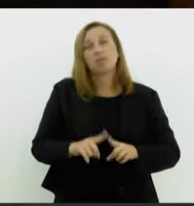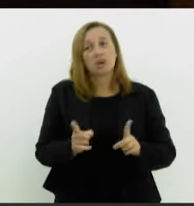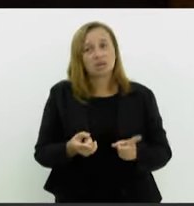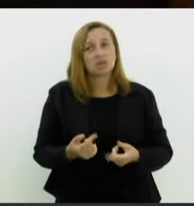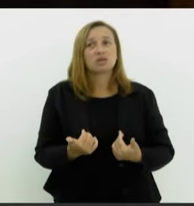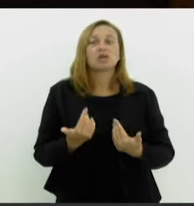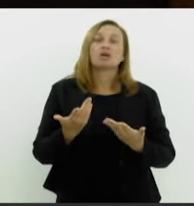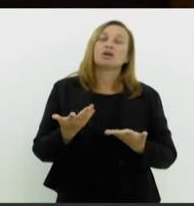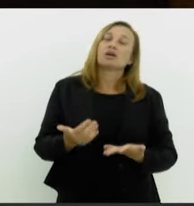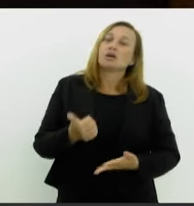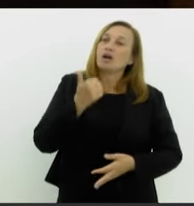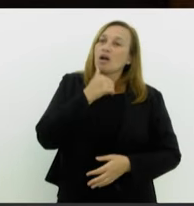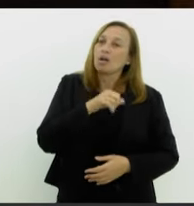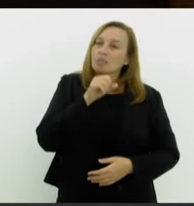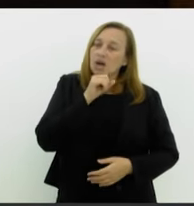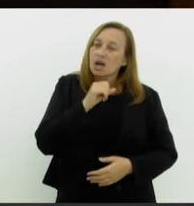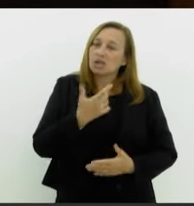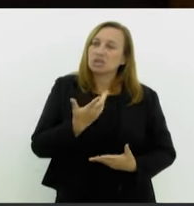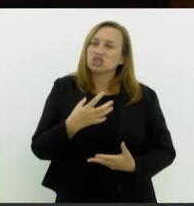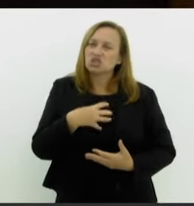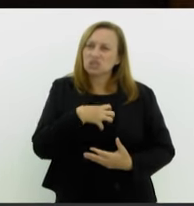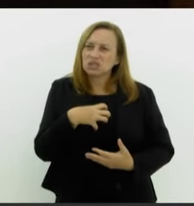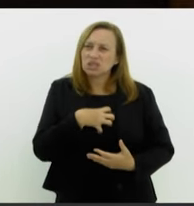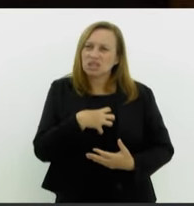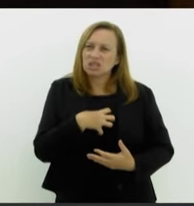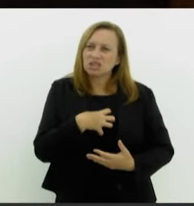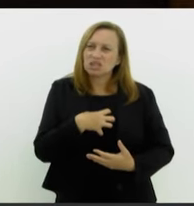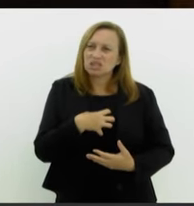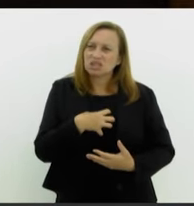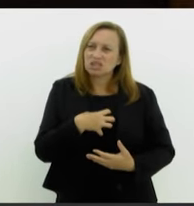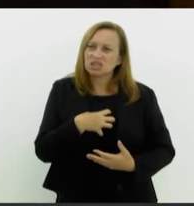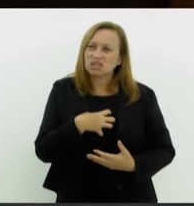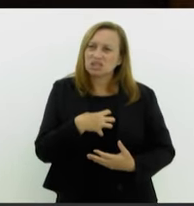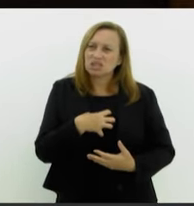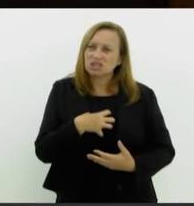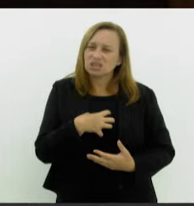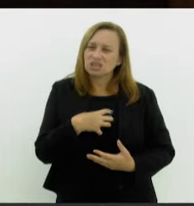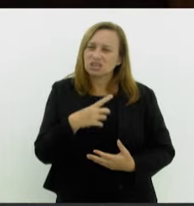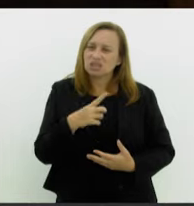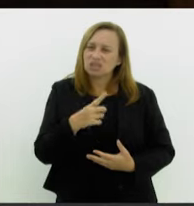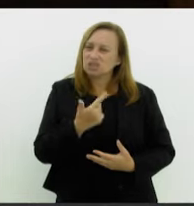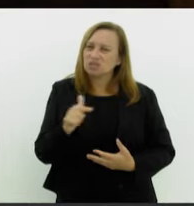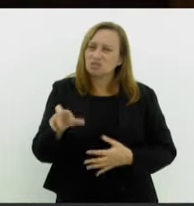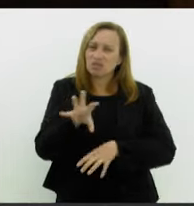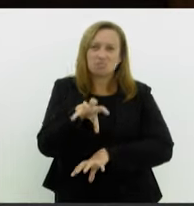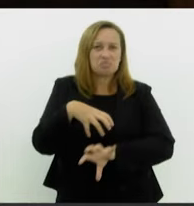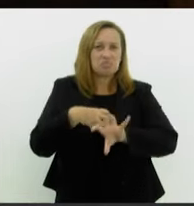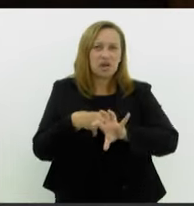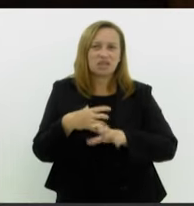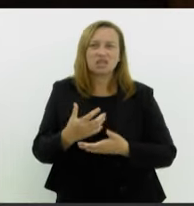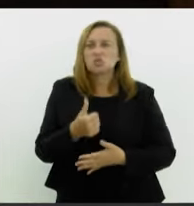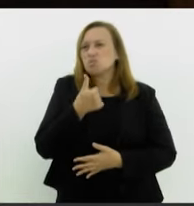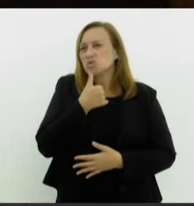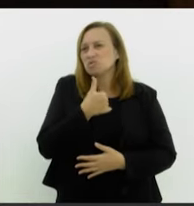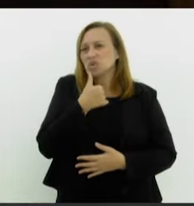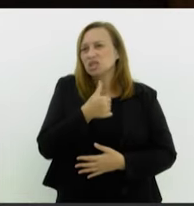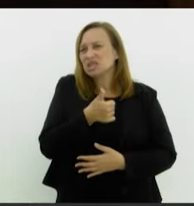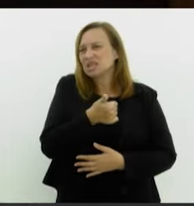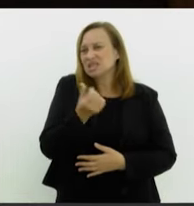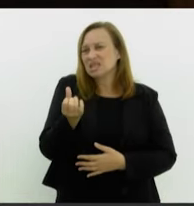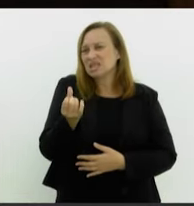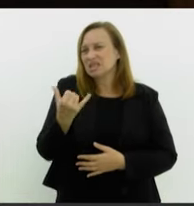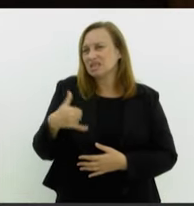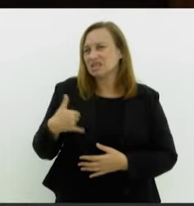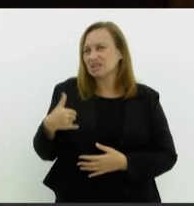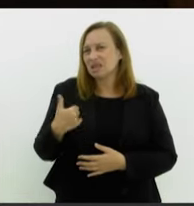é mãe a gente sente um uma uma empatia até maior uma menina de 16